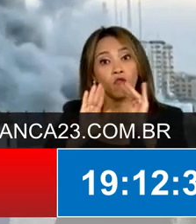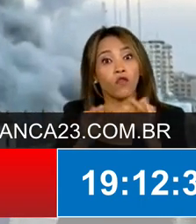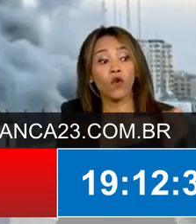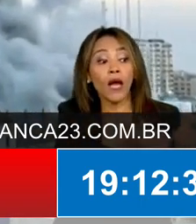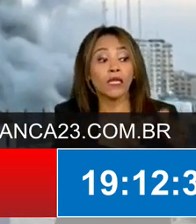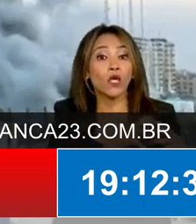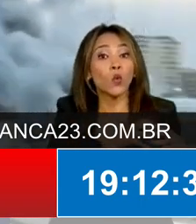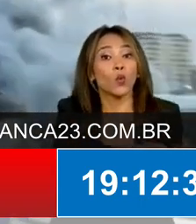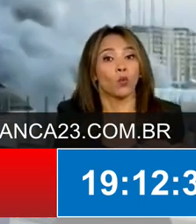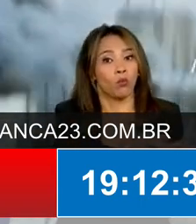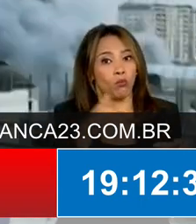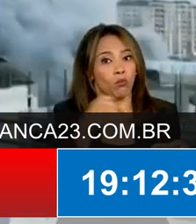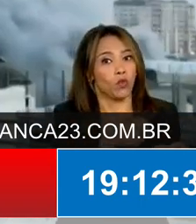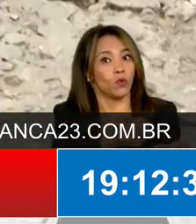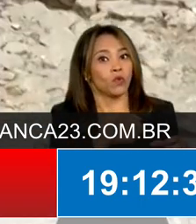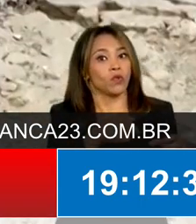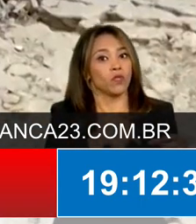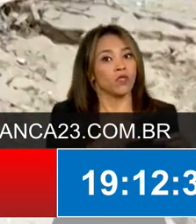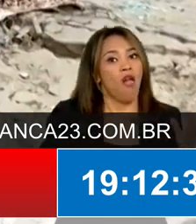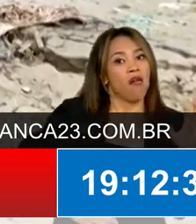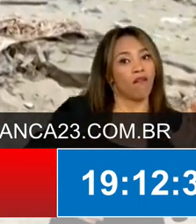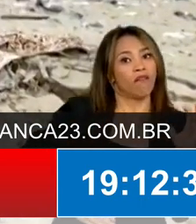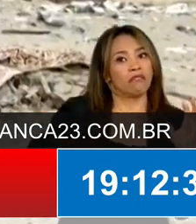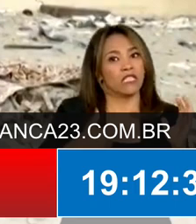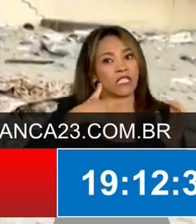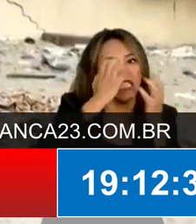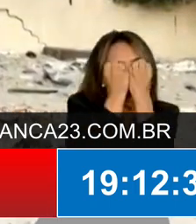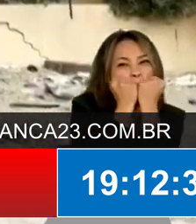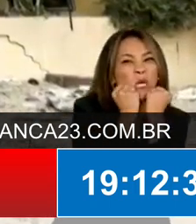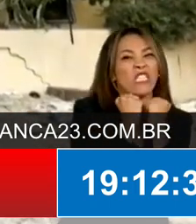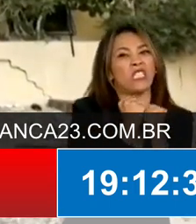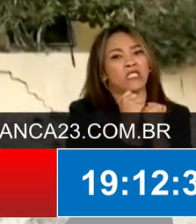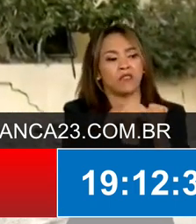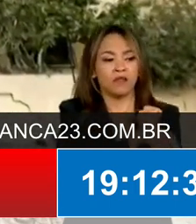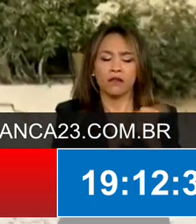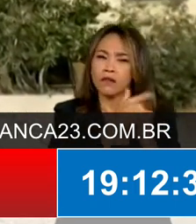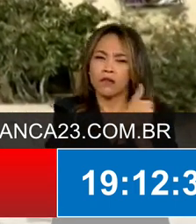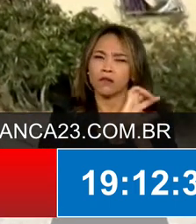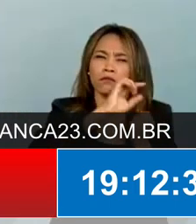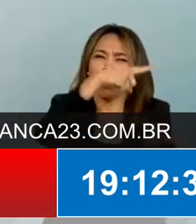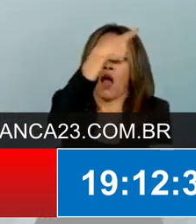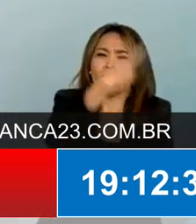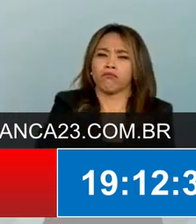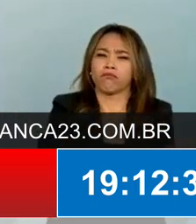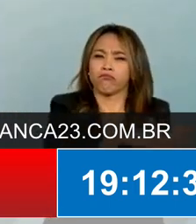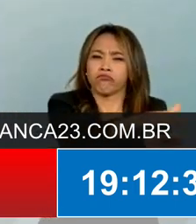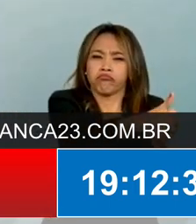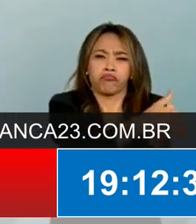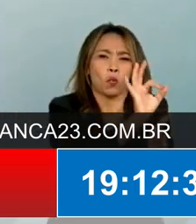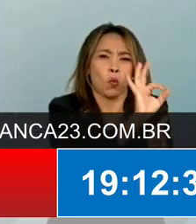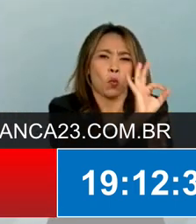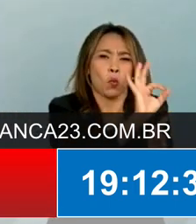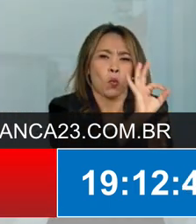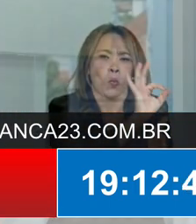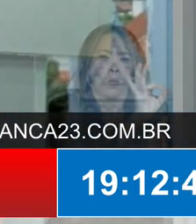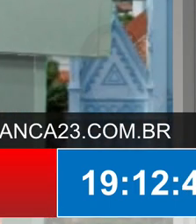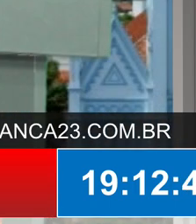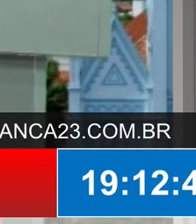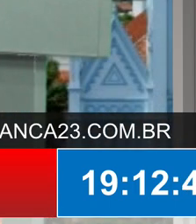eh paramilitares grupos terroristas que não t uma ligação direta com o estado mas que podem